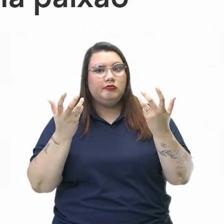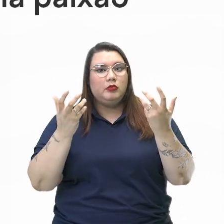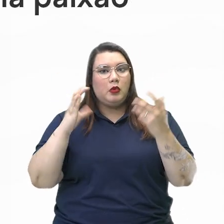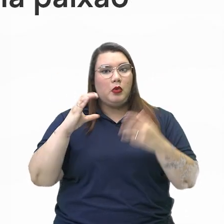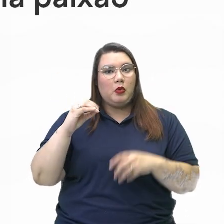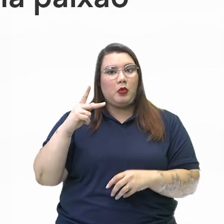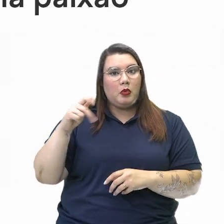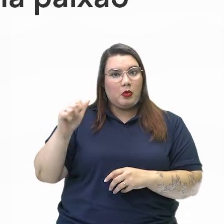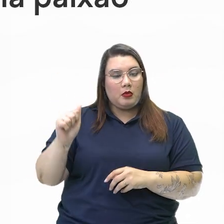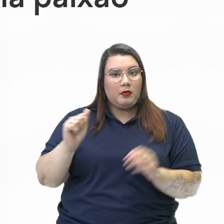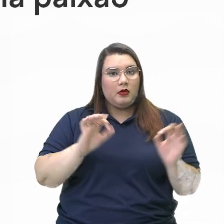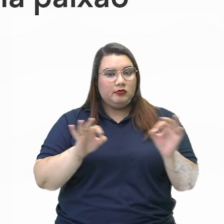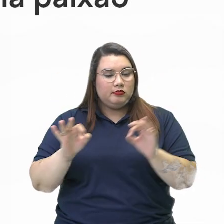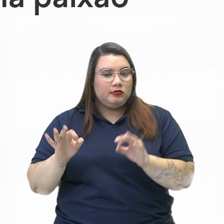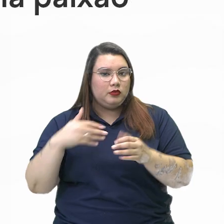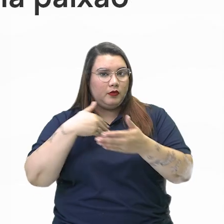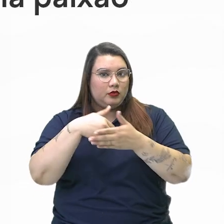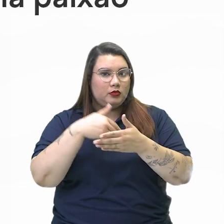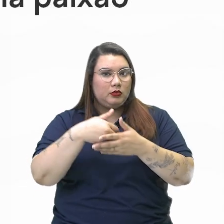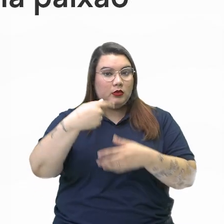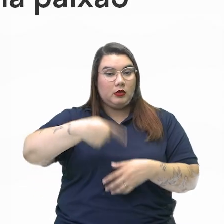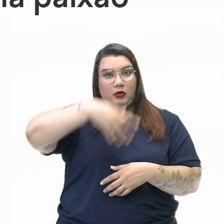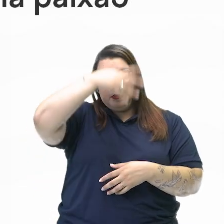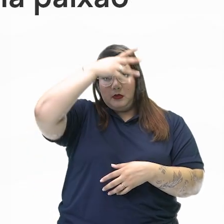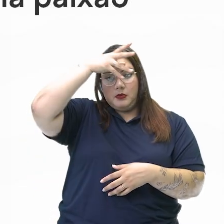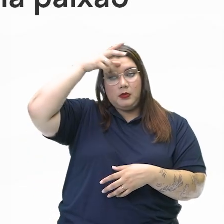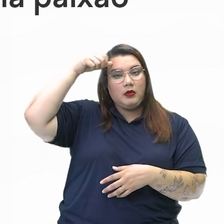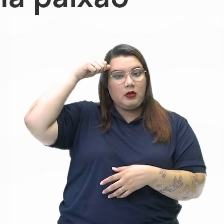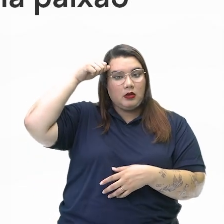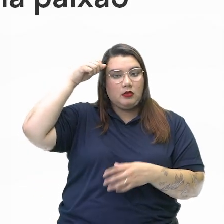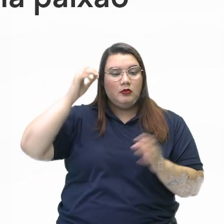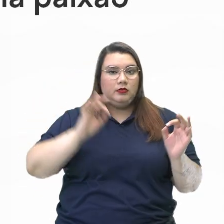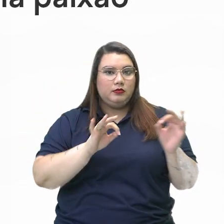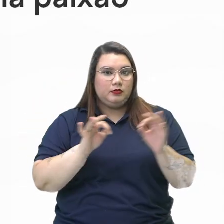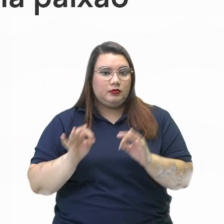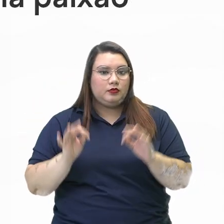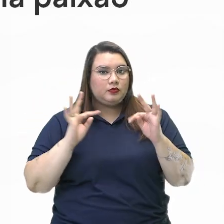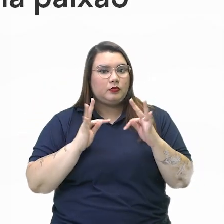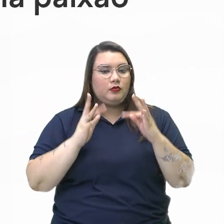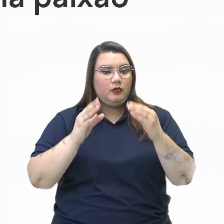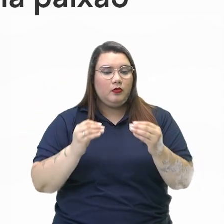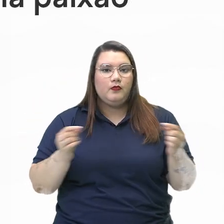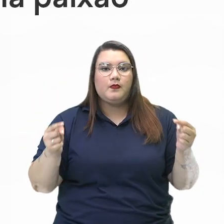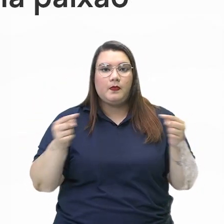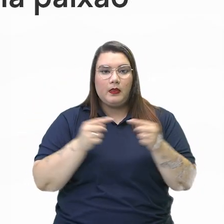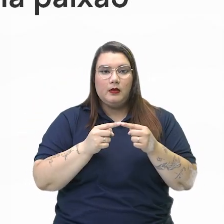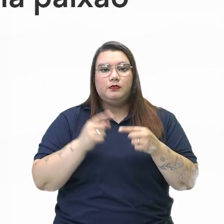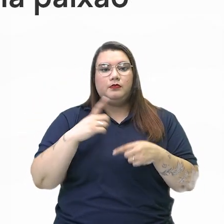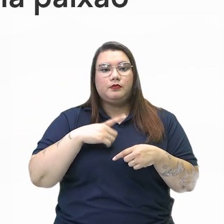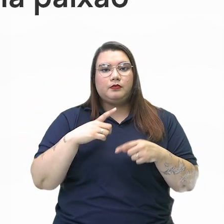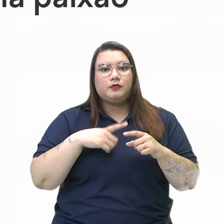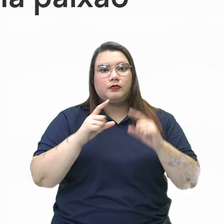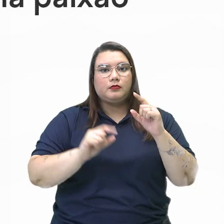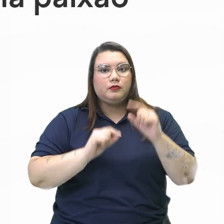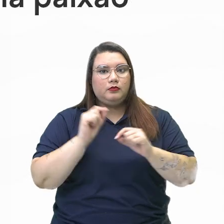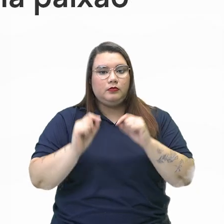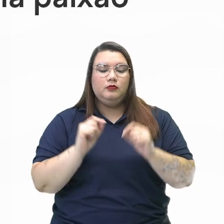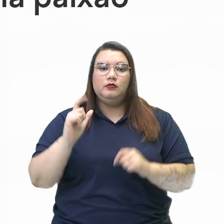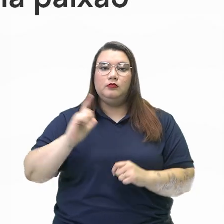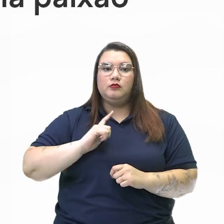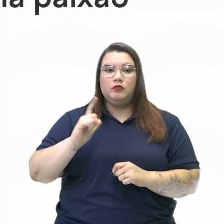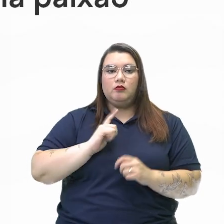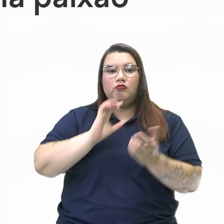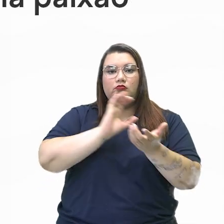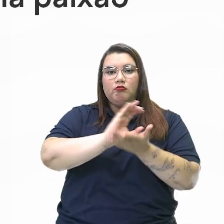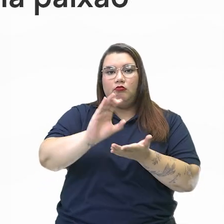acontecendo aqui em Manaus, no Amazonas? Tudo isso fez com que houvesse um investimento